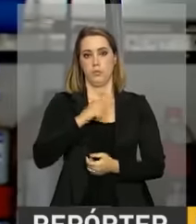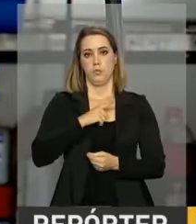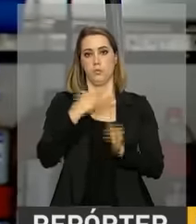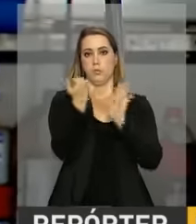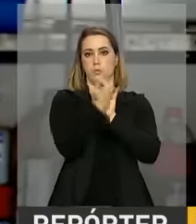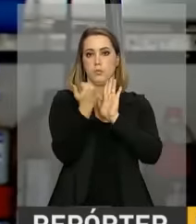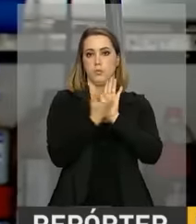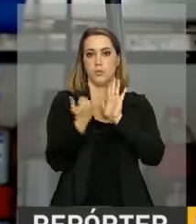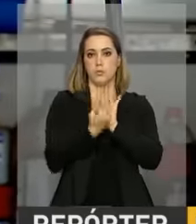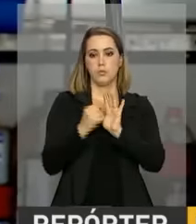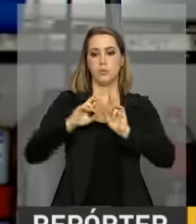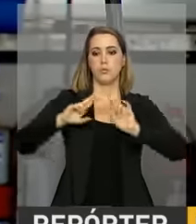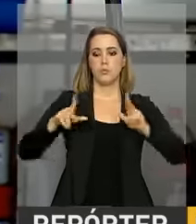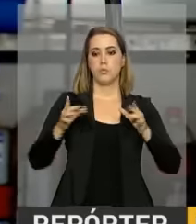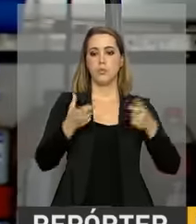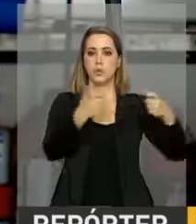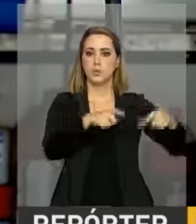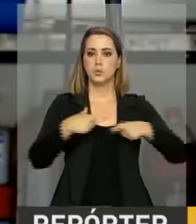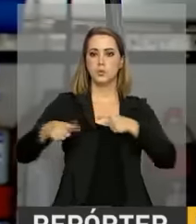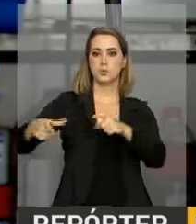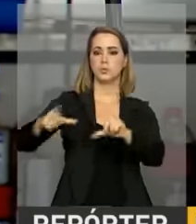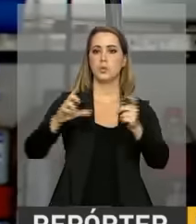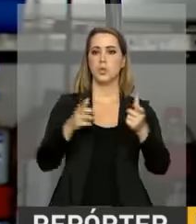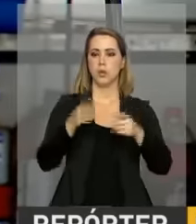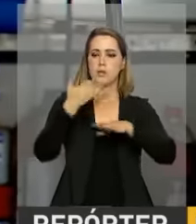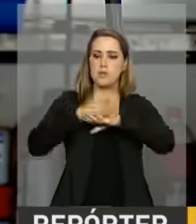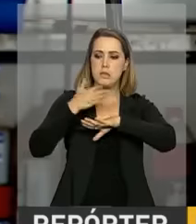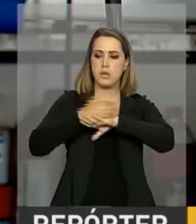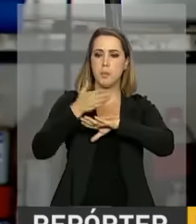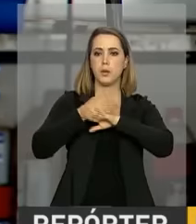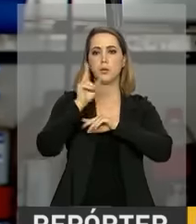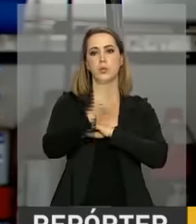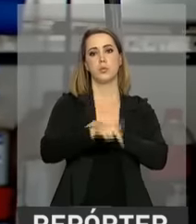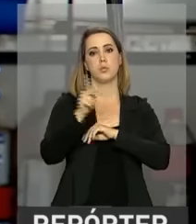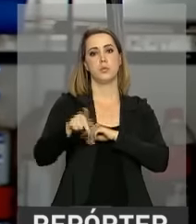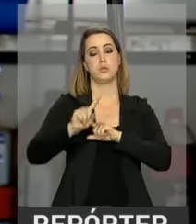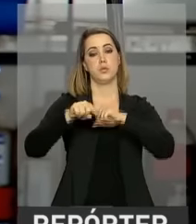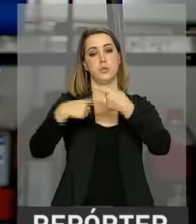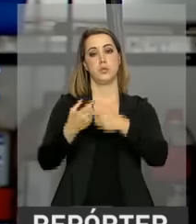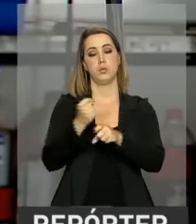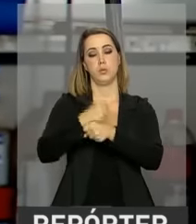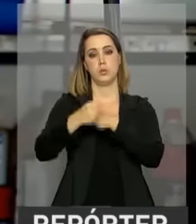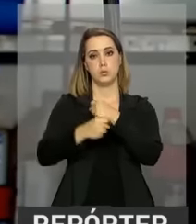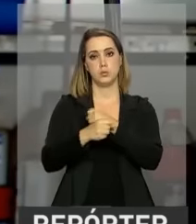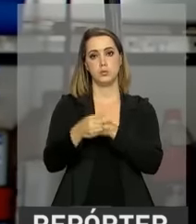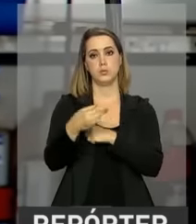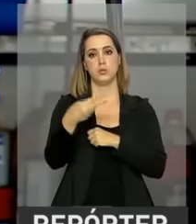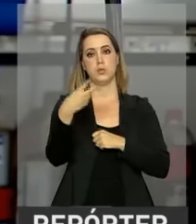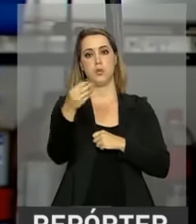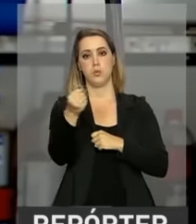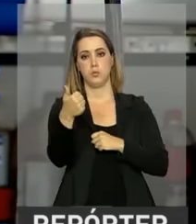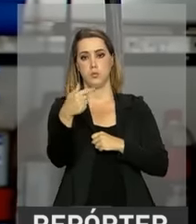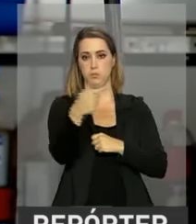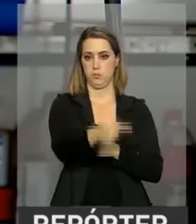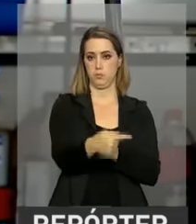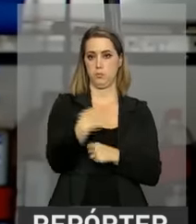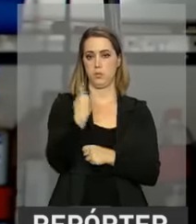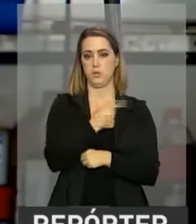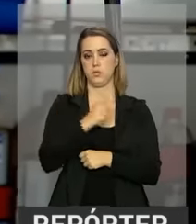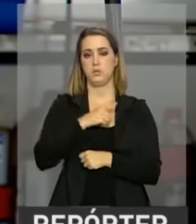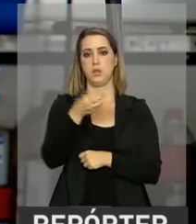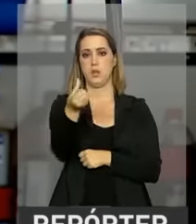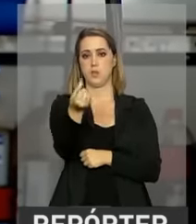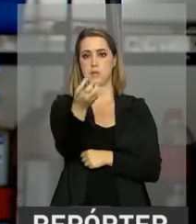construção de Estações meteorológicas capacitação de outros professores nós esperamos que até no ano que vem em 2017 né junho de 2017 nós tenhamos